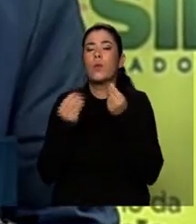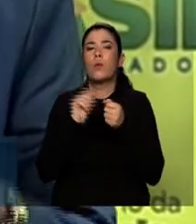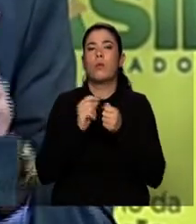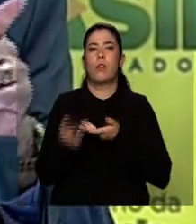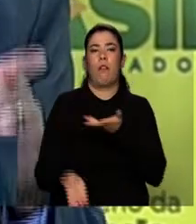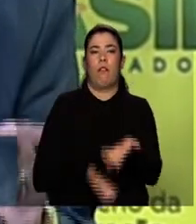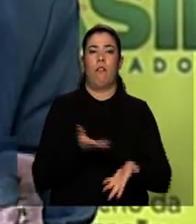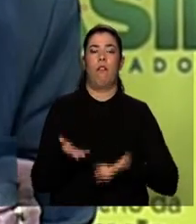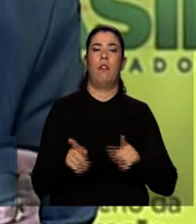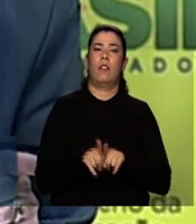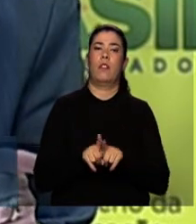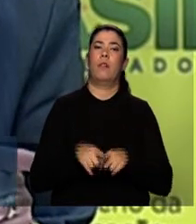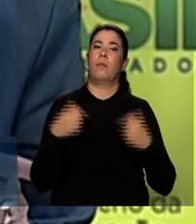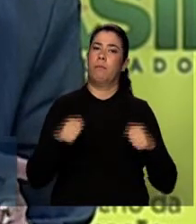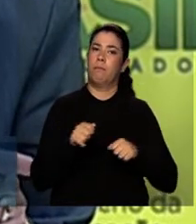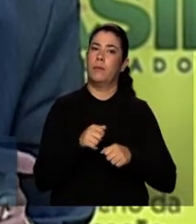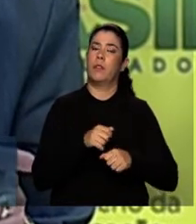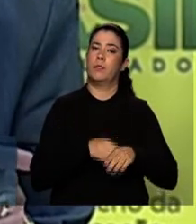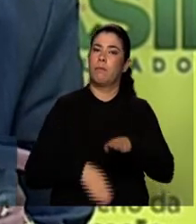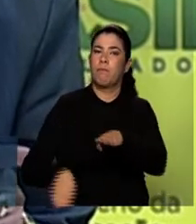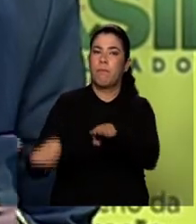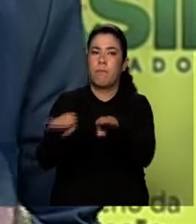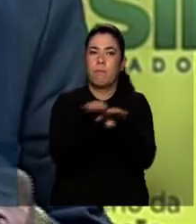a necessidade de corrigir assimetrias.